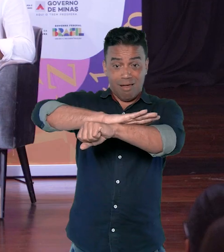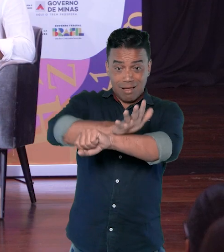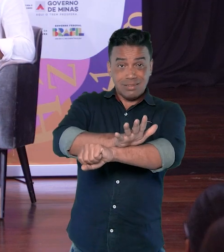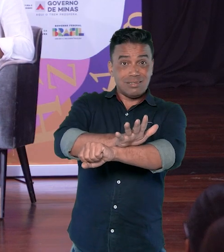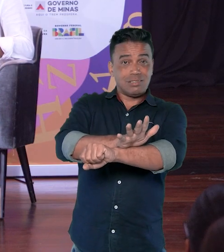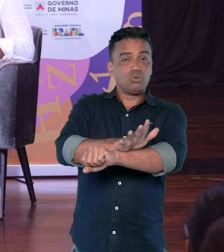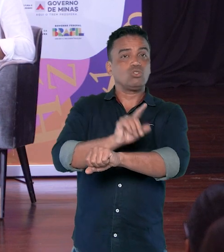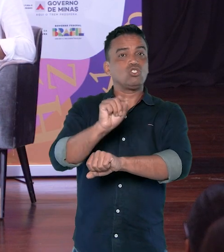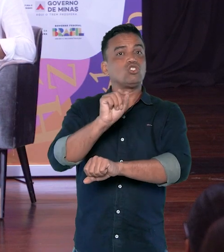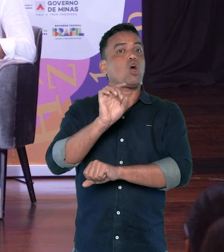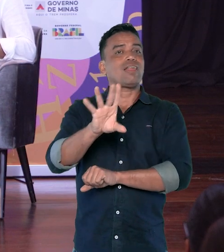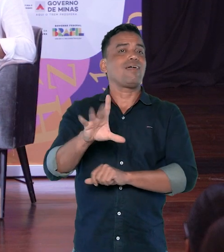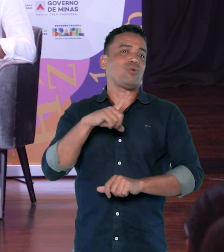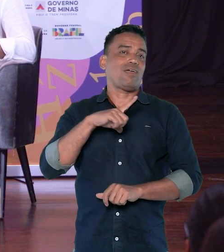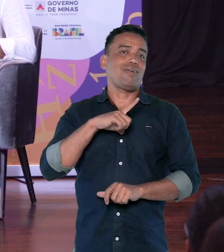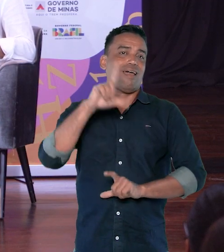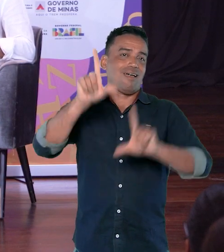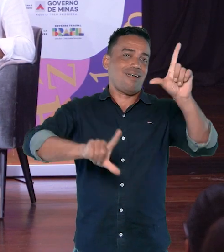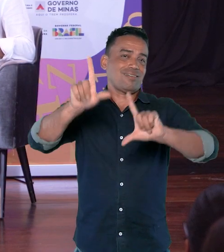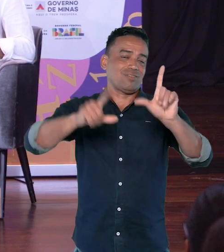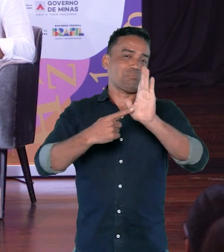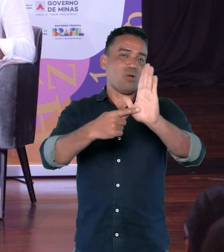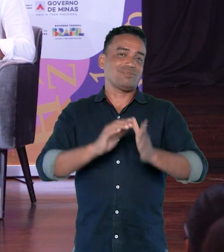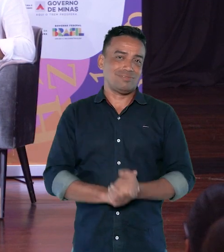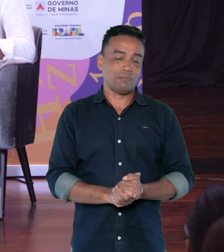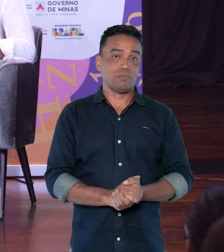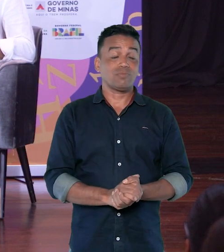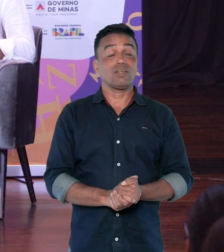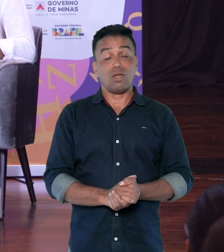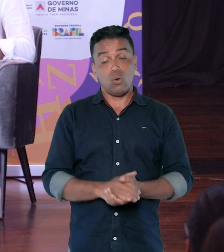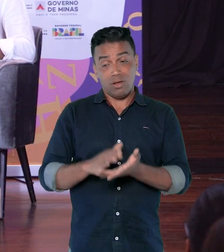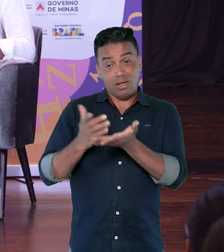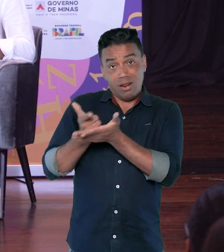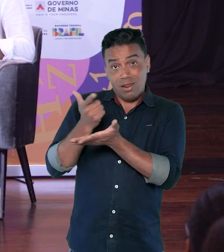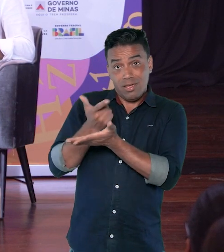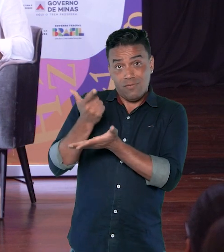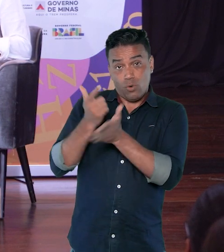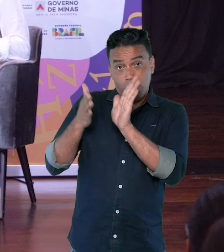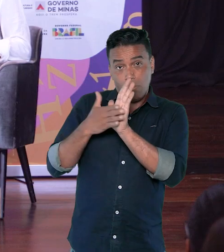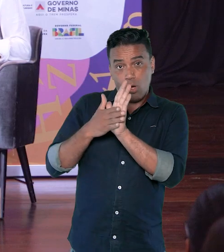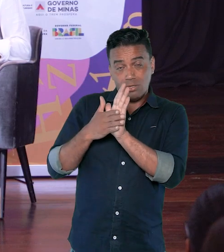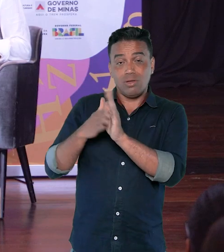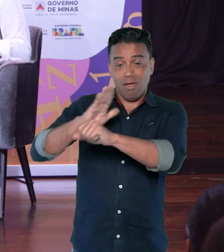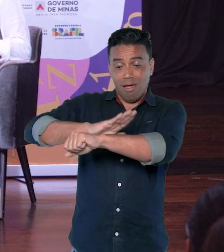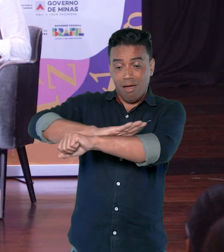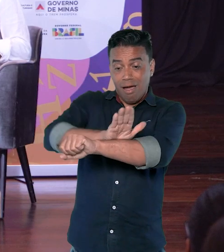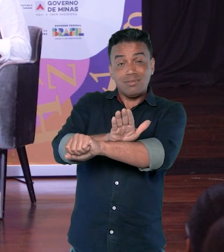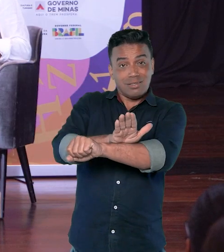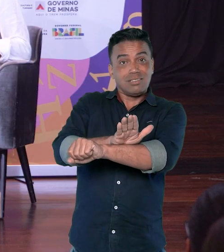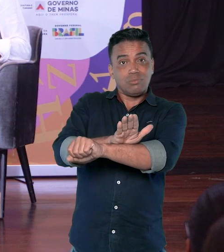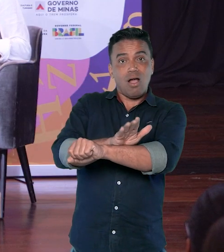existe na espetacularização, né? E o que eu proponho de onde eles vêm é que o racismo ele acontece em